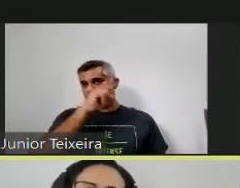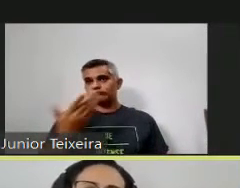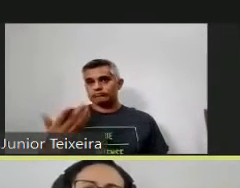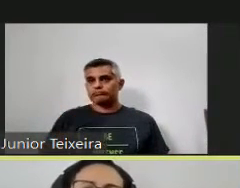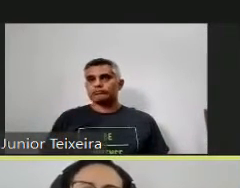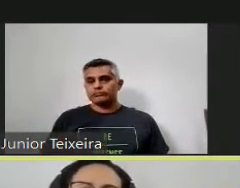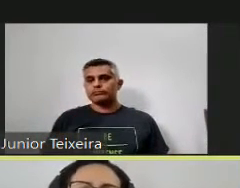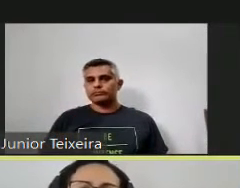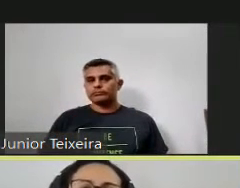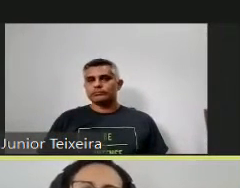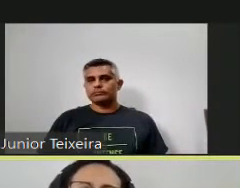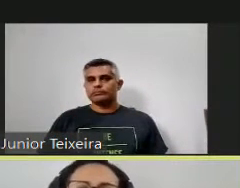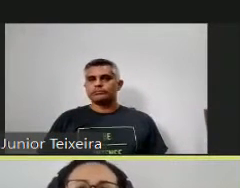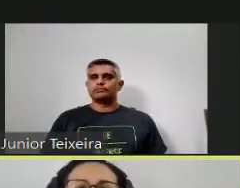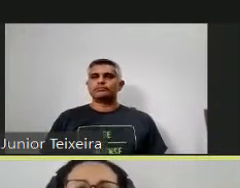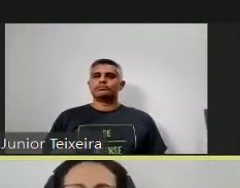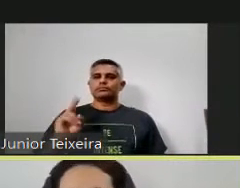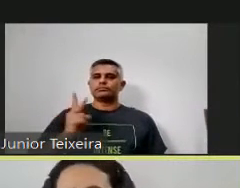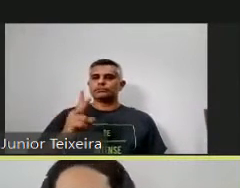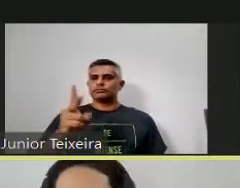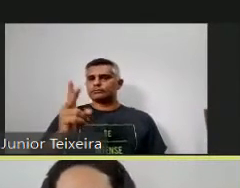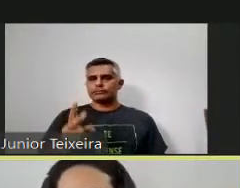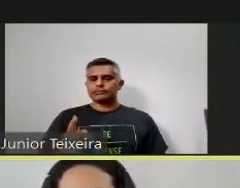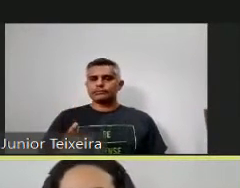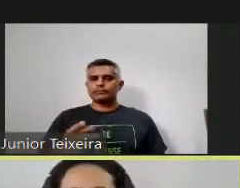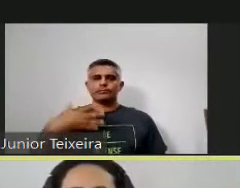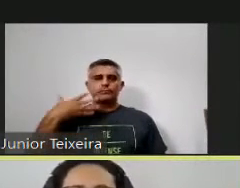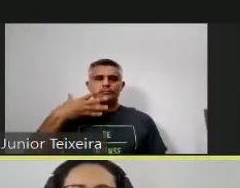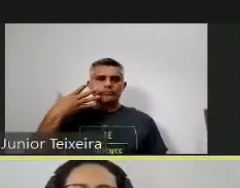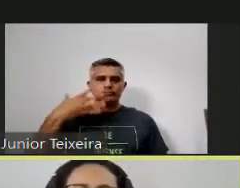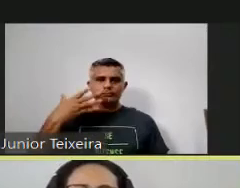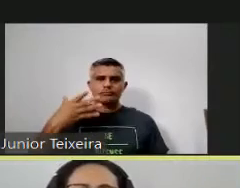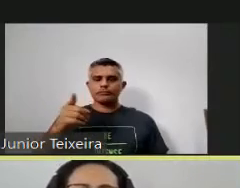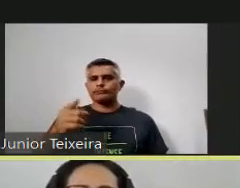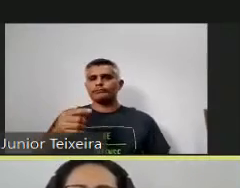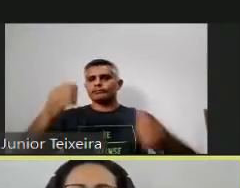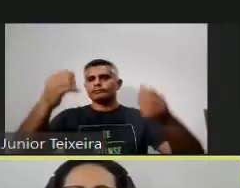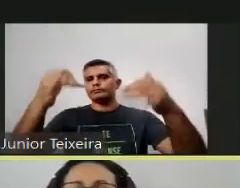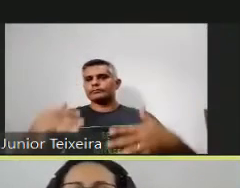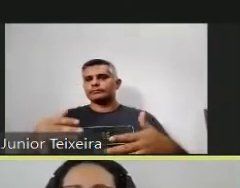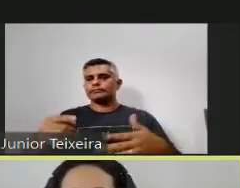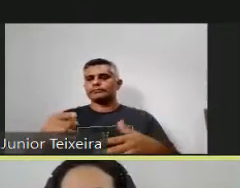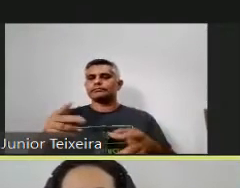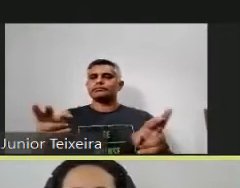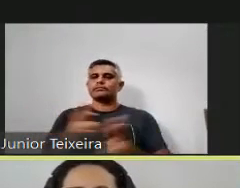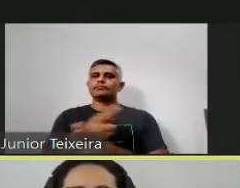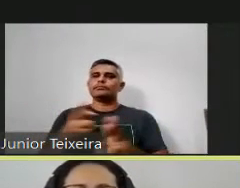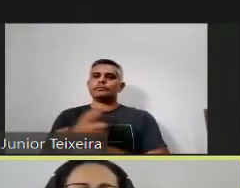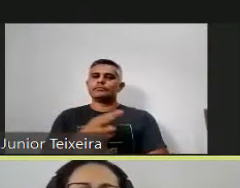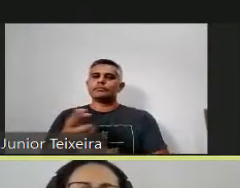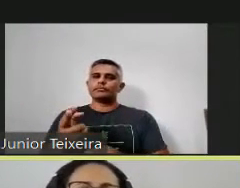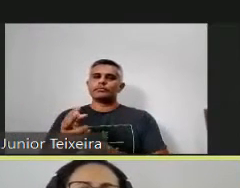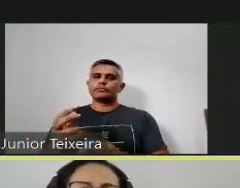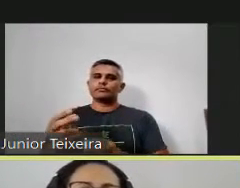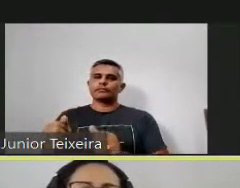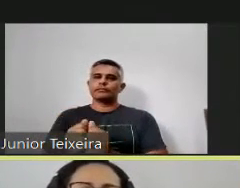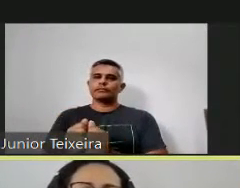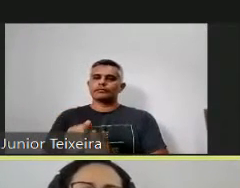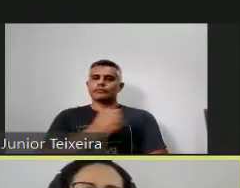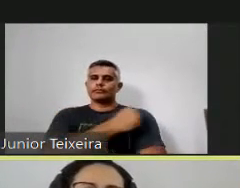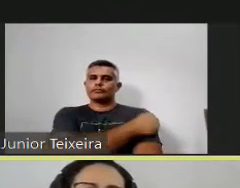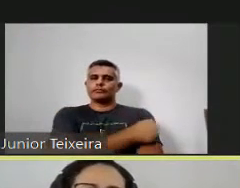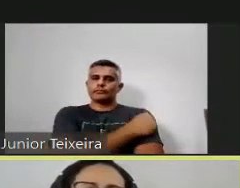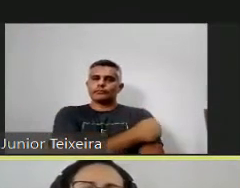voltado à relação dos intérpretes com os seus alunos em si, né, a fala deles se dirigindo aos alunos, em que eles